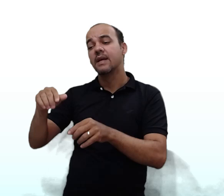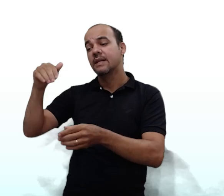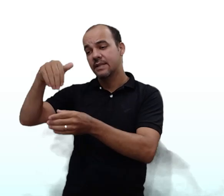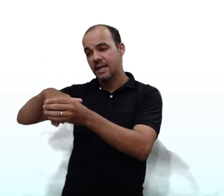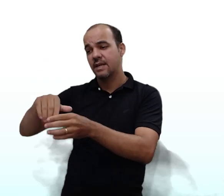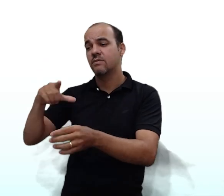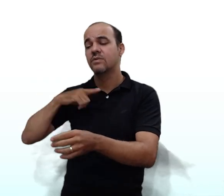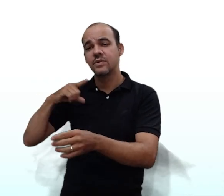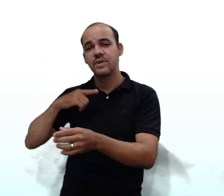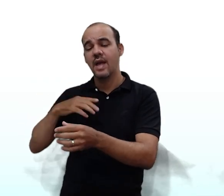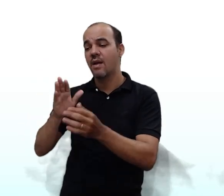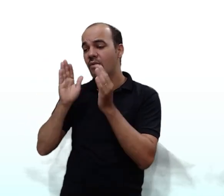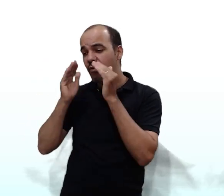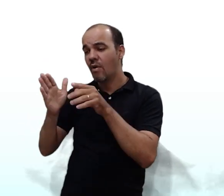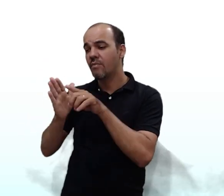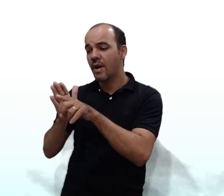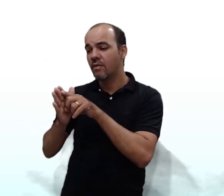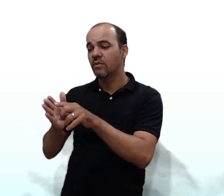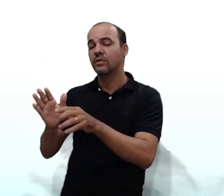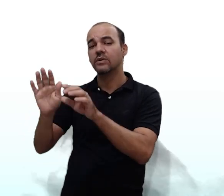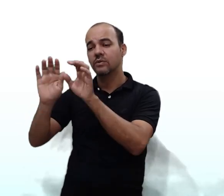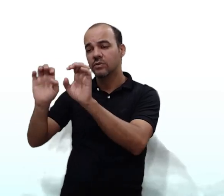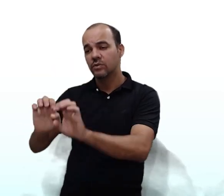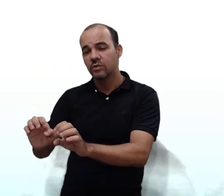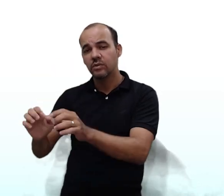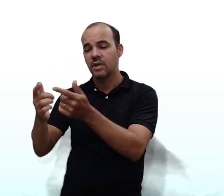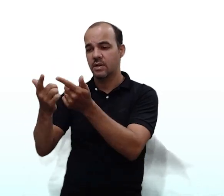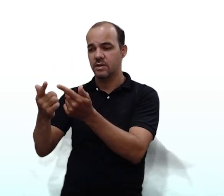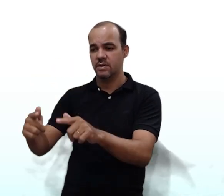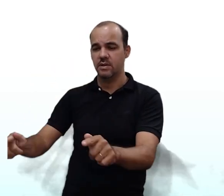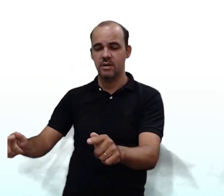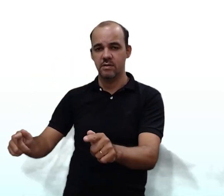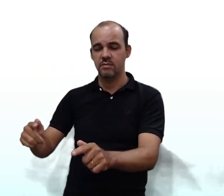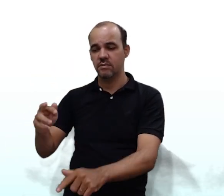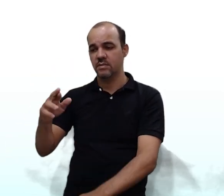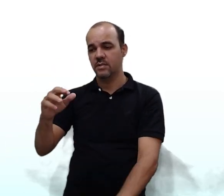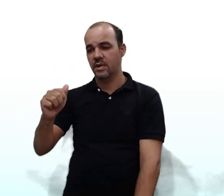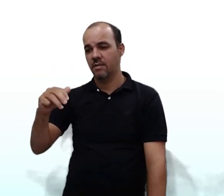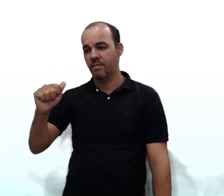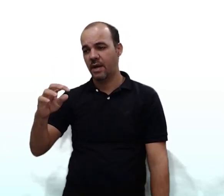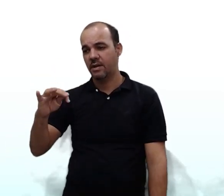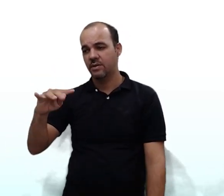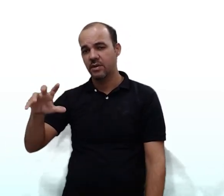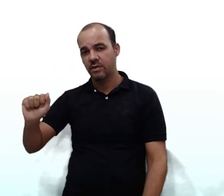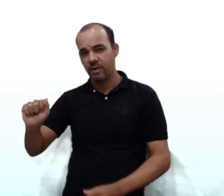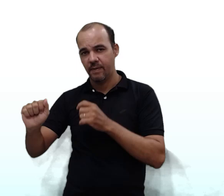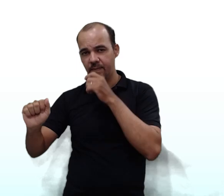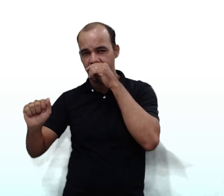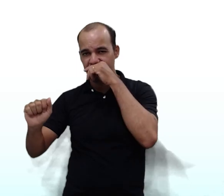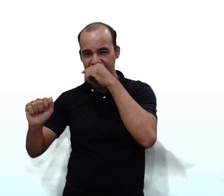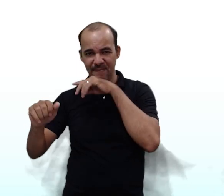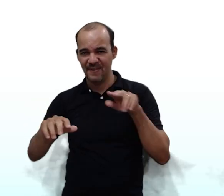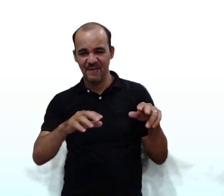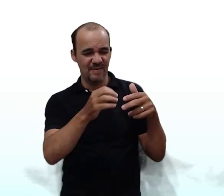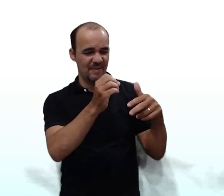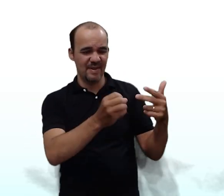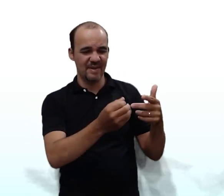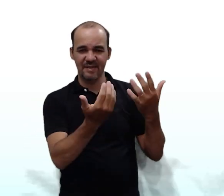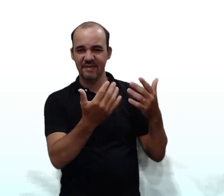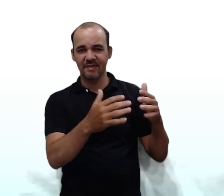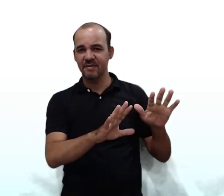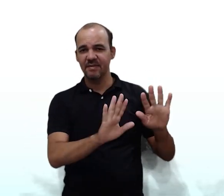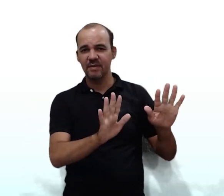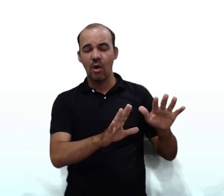ter perguntas relacionadas à estrutura, à gramática, coisa que o Enem não vai te cobrar de cara, tá? Então,